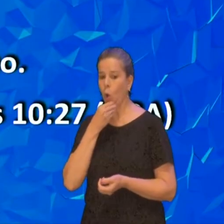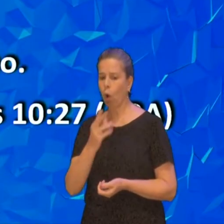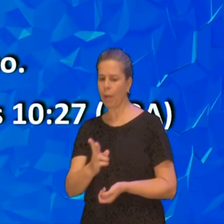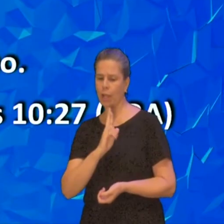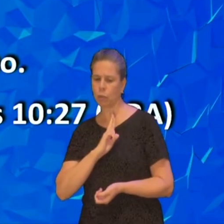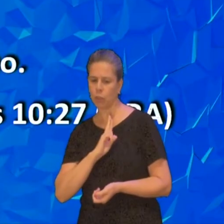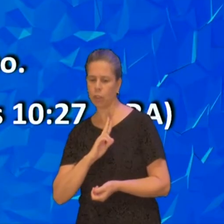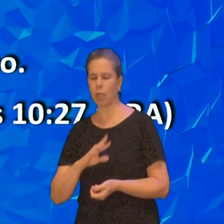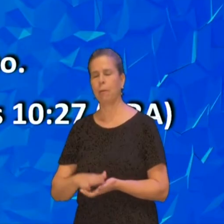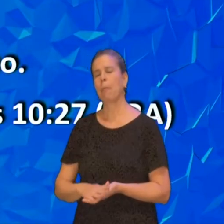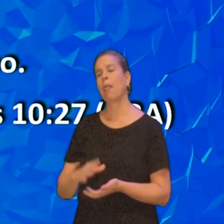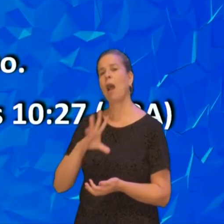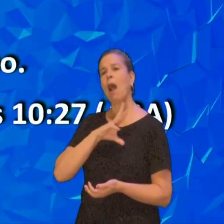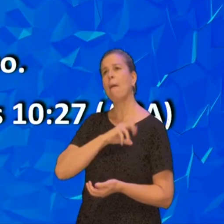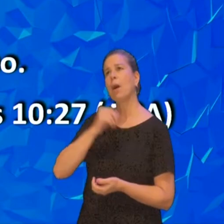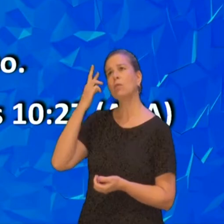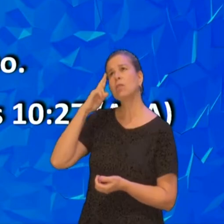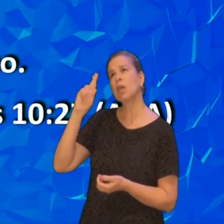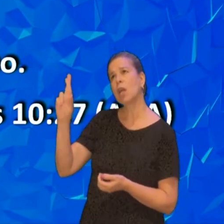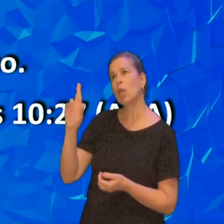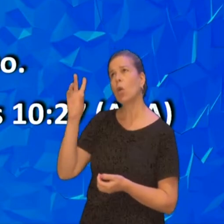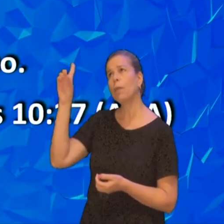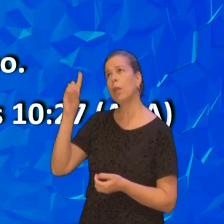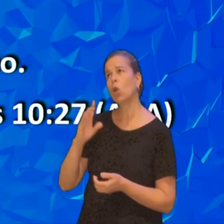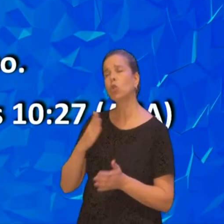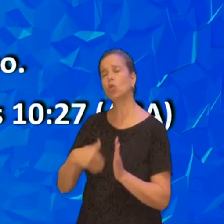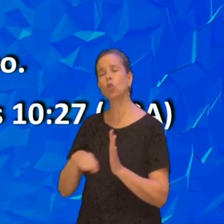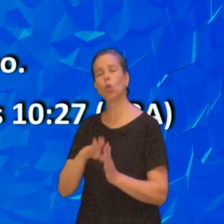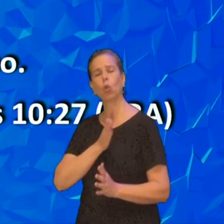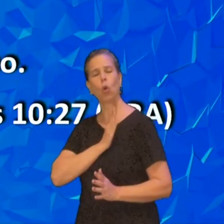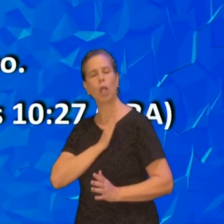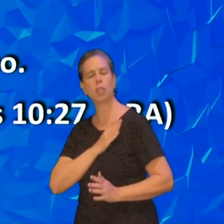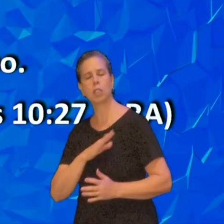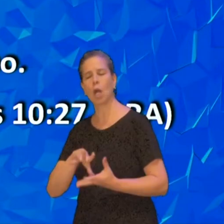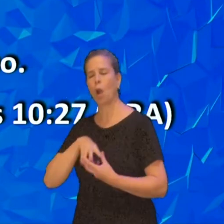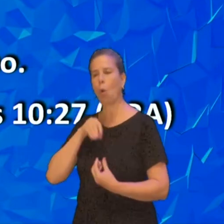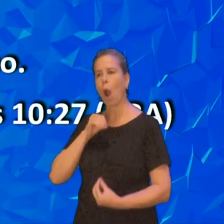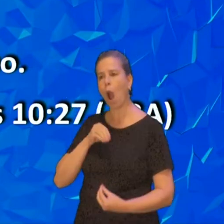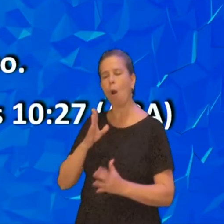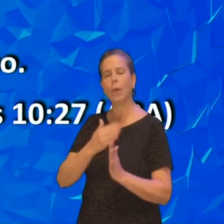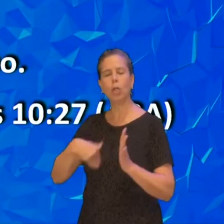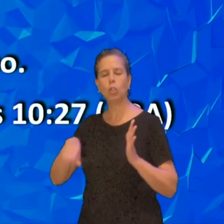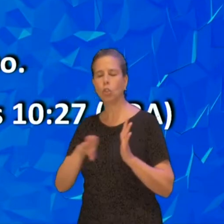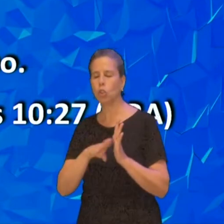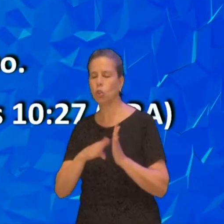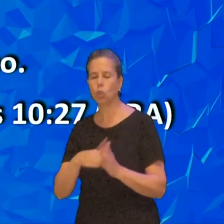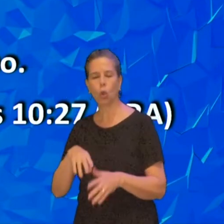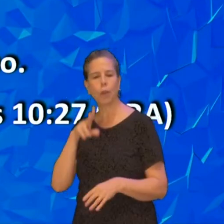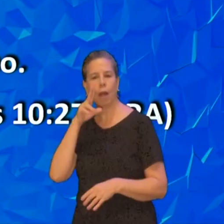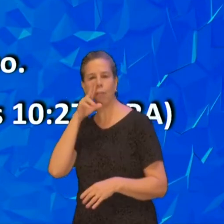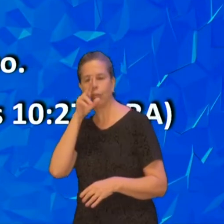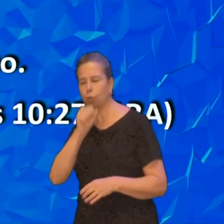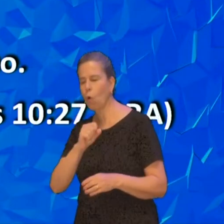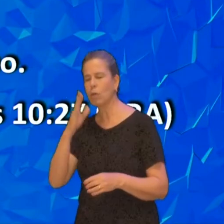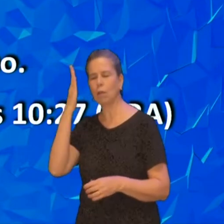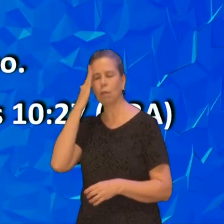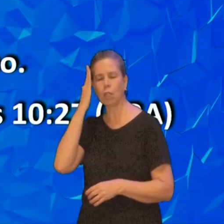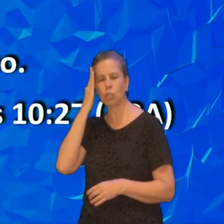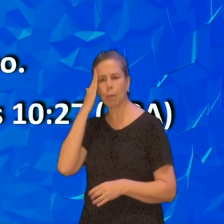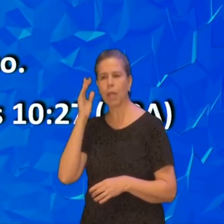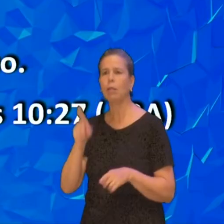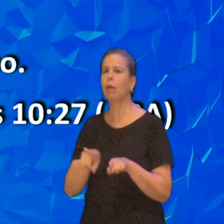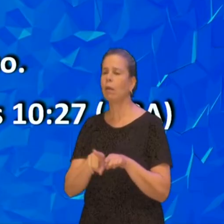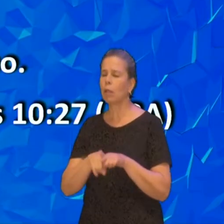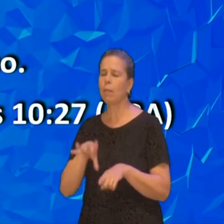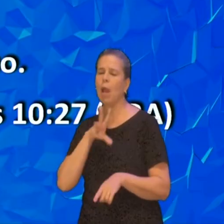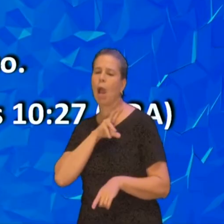respondeu: amarás o Senhor teu Deus de todo o teu coração, de toda a tua alma, de todas as tuas forças e de todo o teu entendimento, e